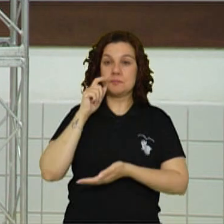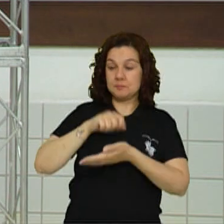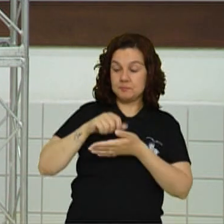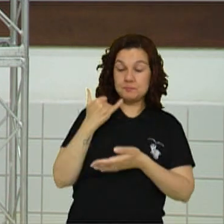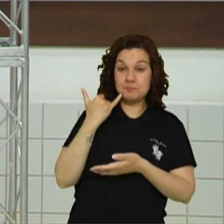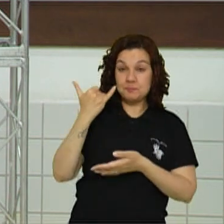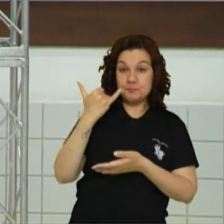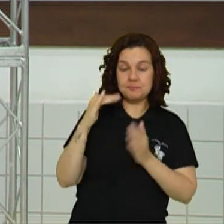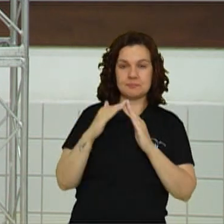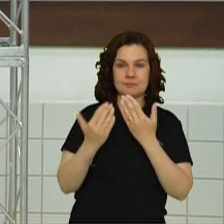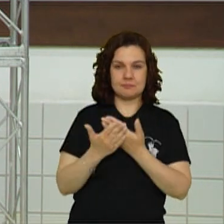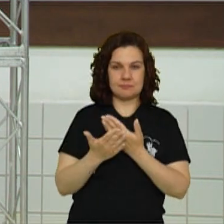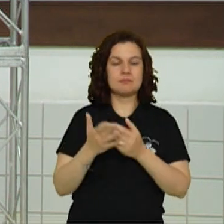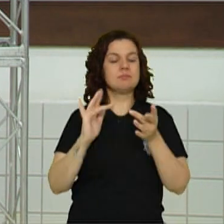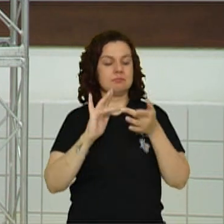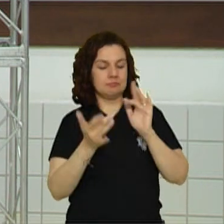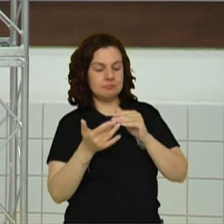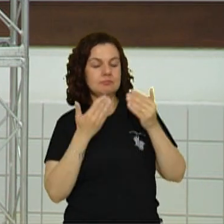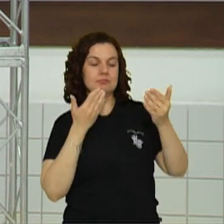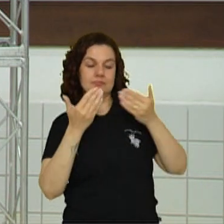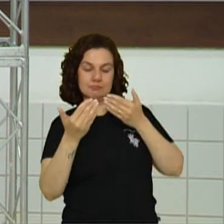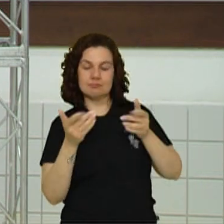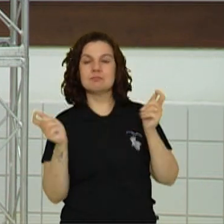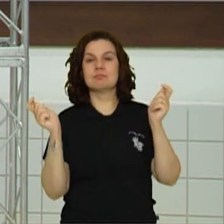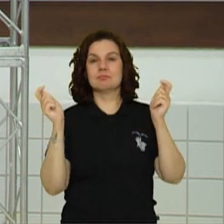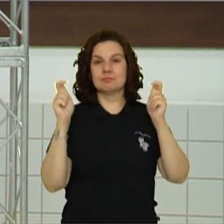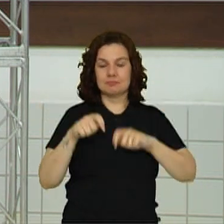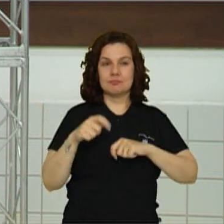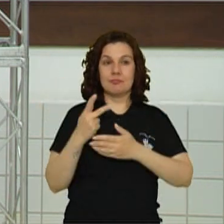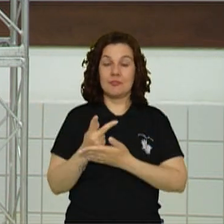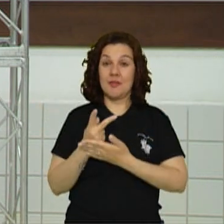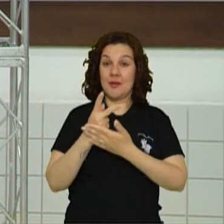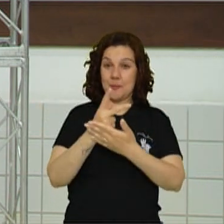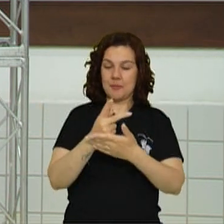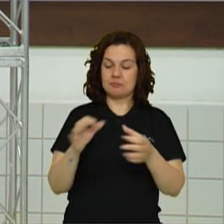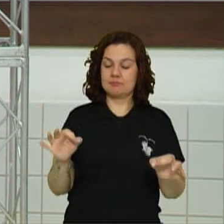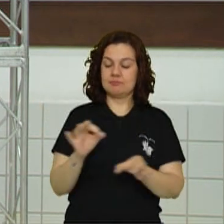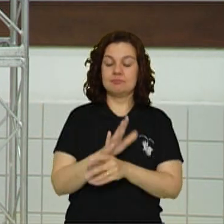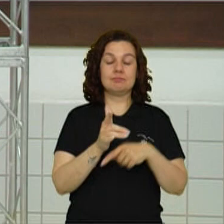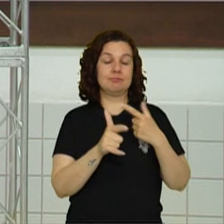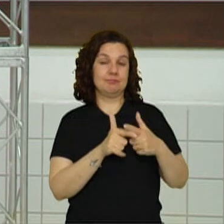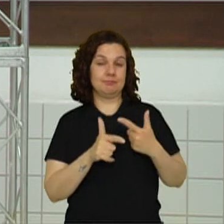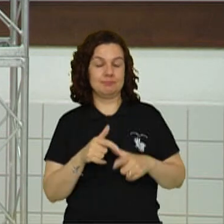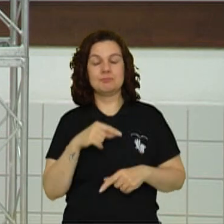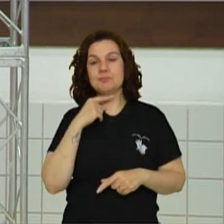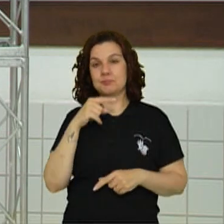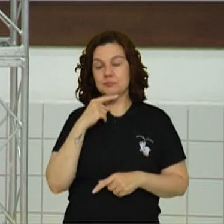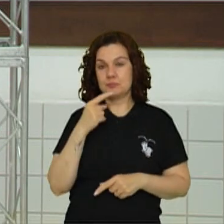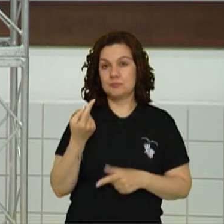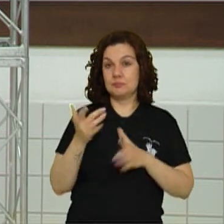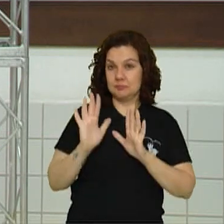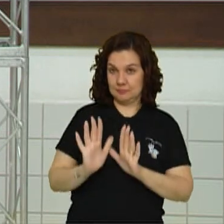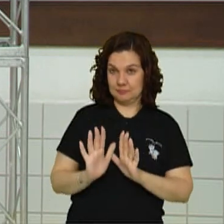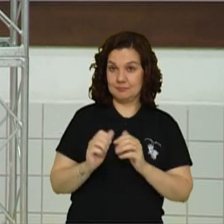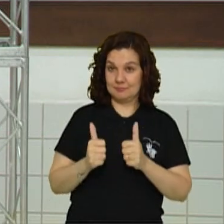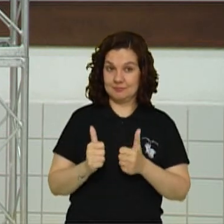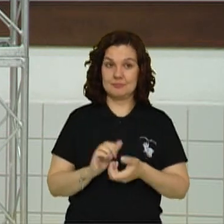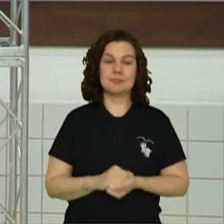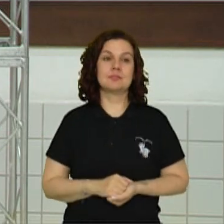uma ligadinha para a escola, entre em contato e procure resolver a sua dúvida, não fique com ela, tá